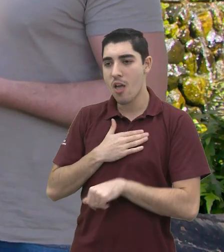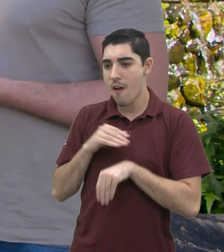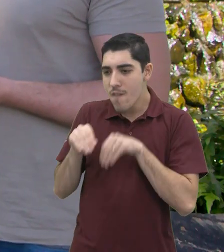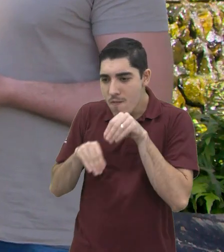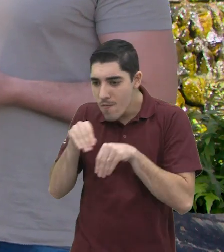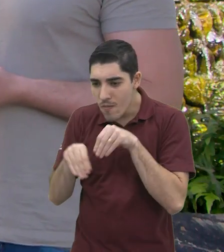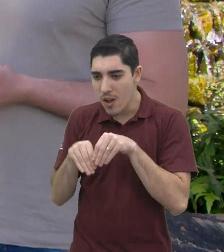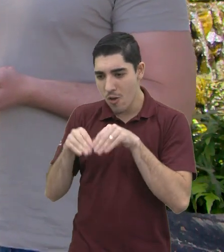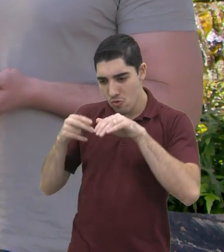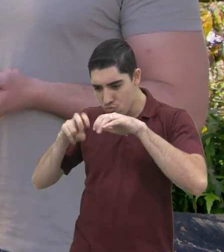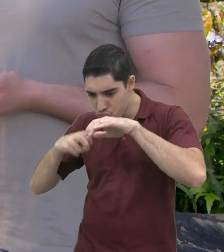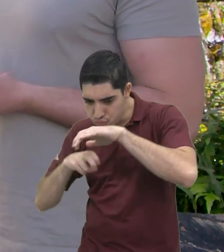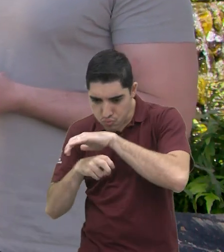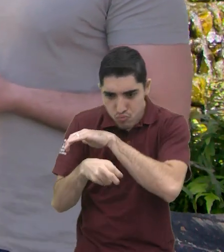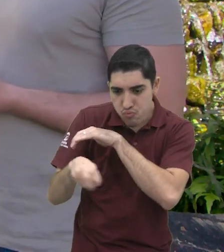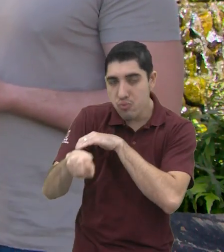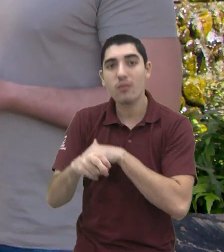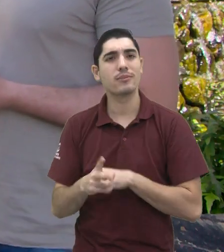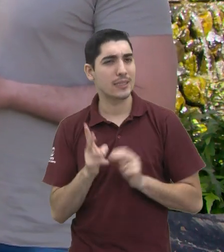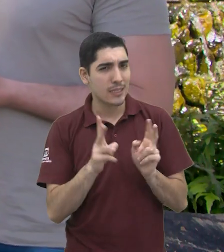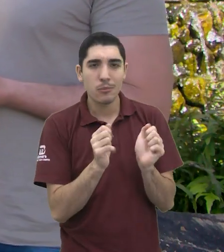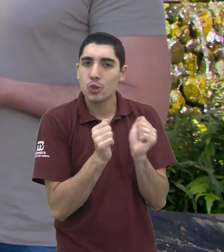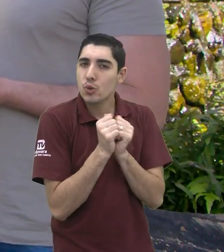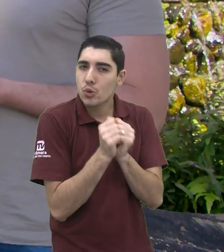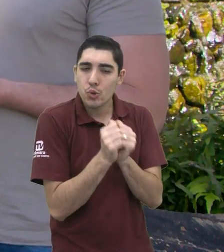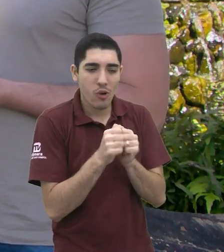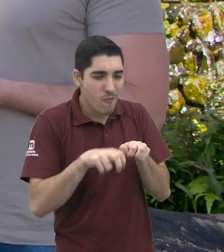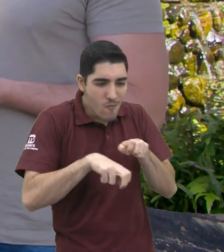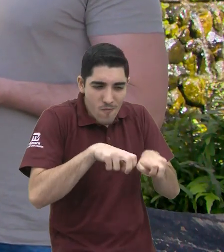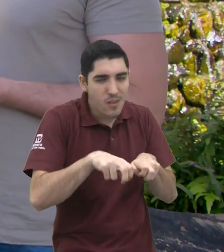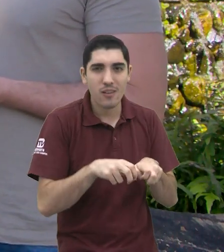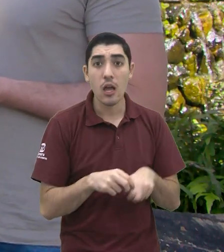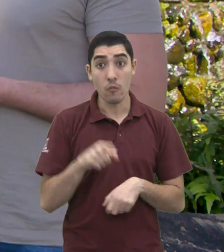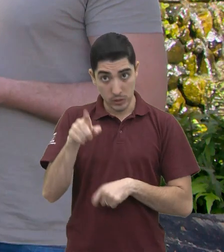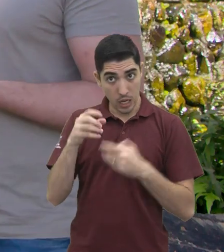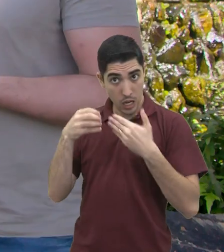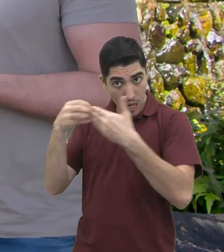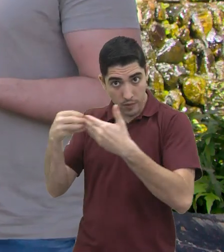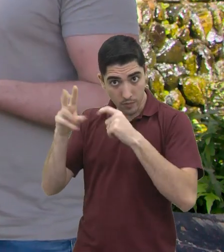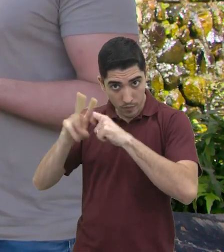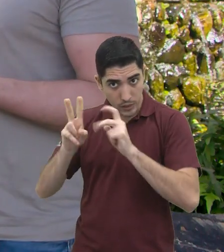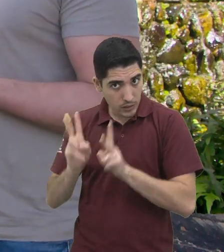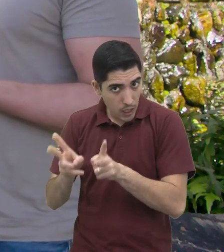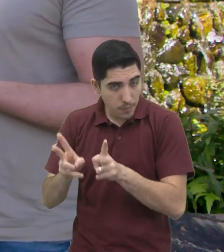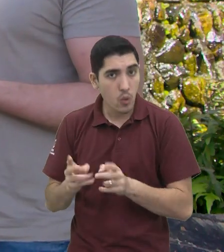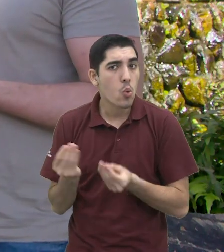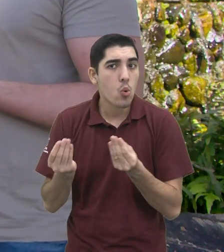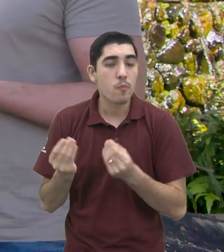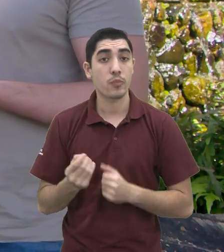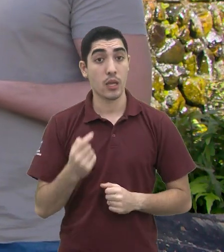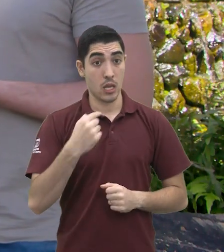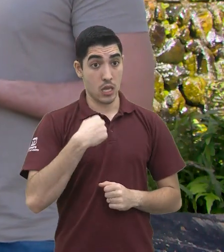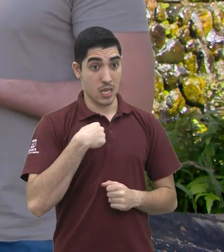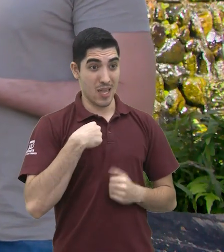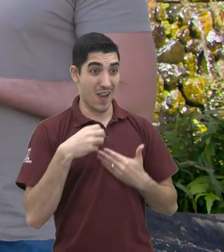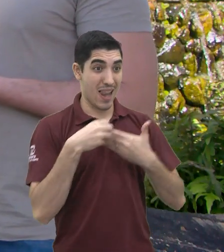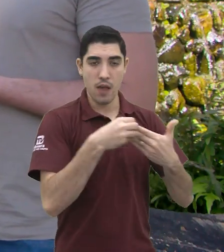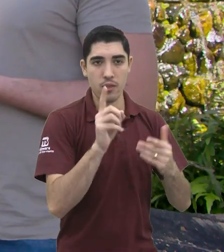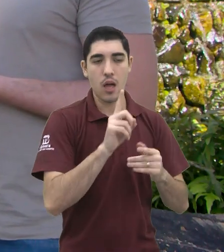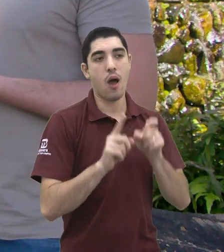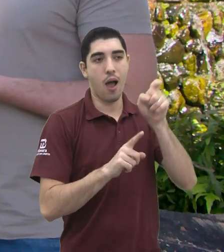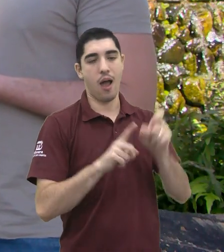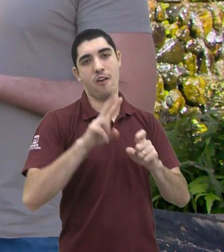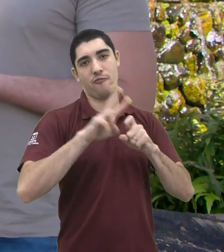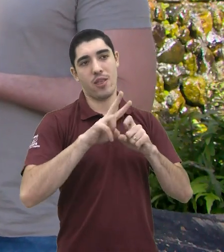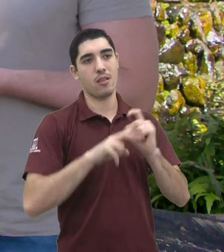Muito. toca, fazem túneis. Sim, eles dormem tudo juntinho, é uma belezinha. Leva no veterinário com frequência? Levo. Como é que é? Eu não levo,